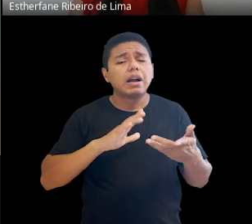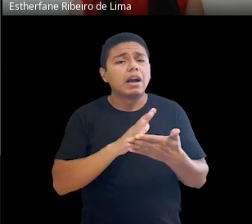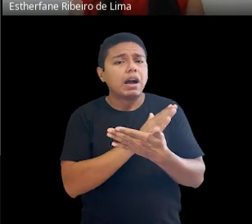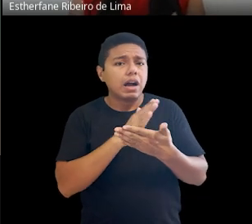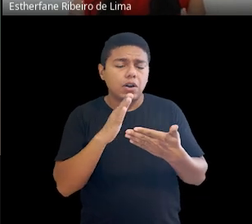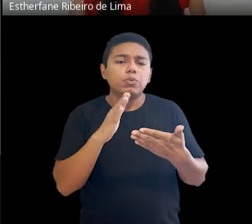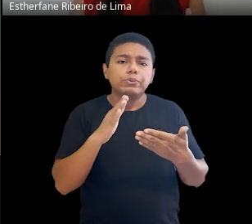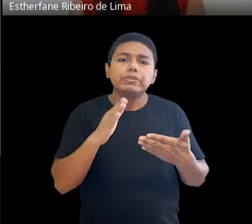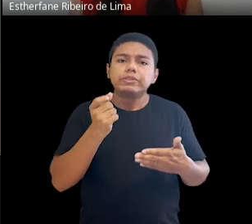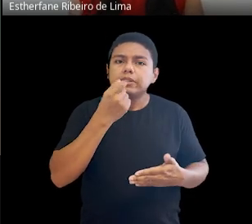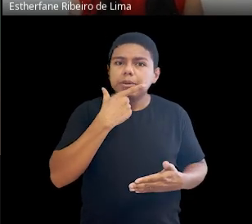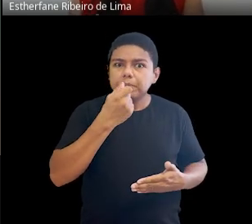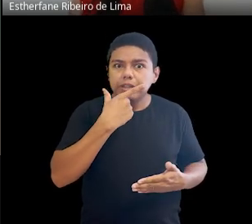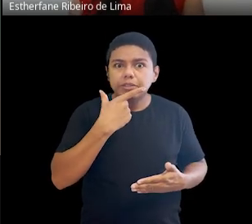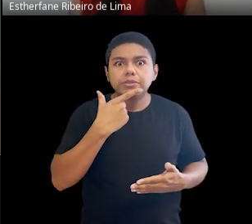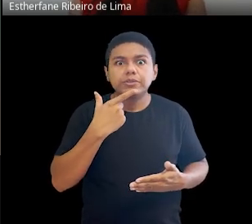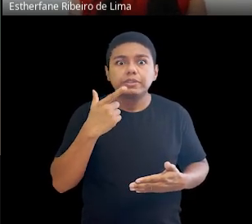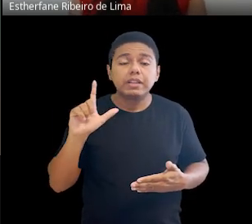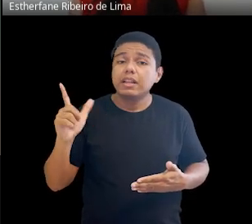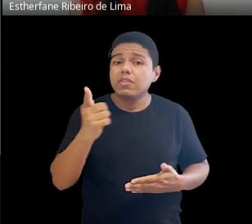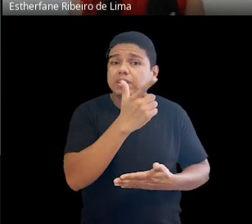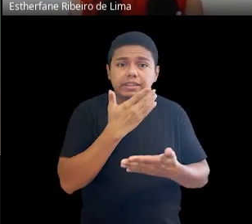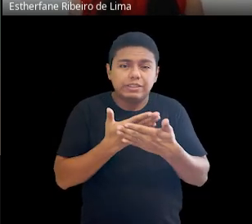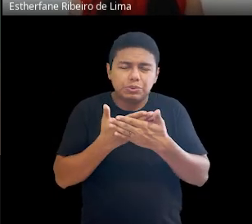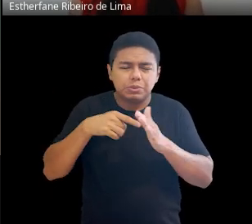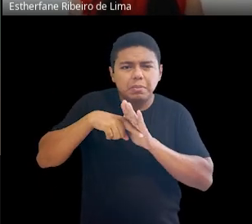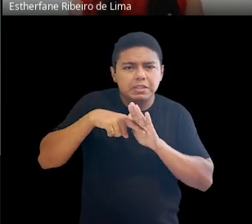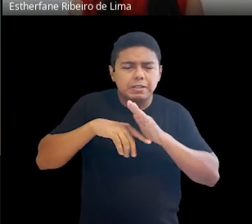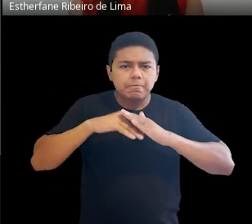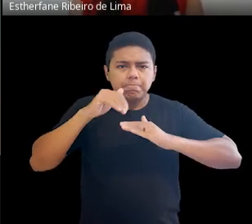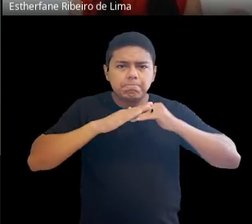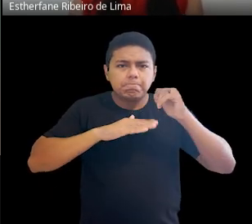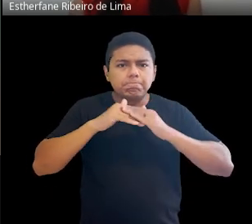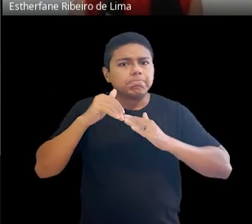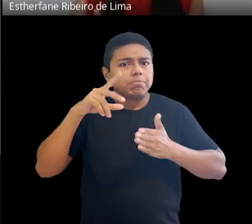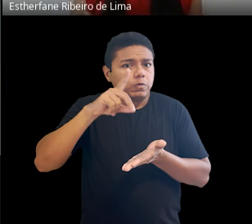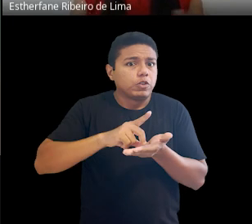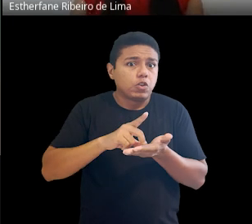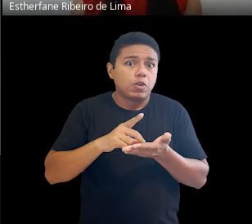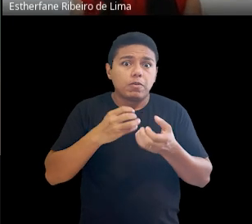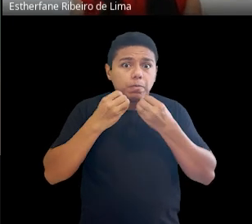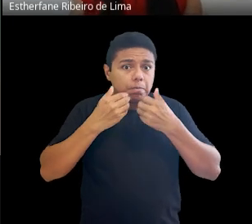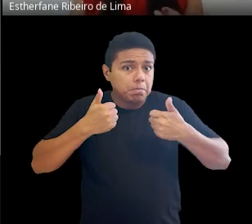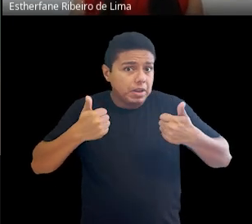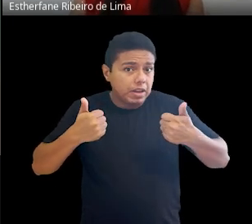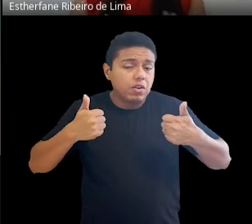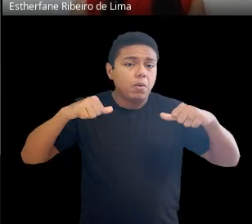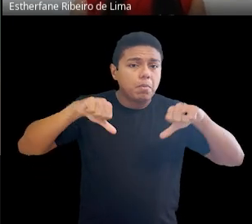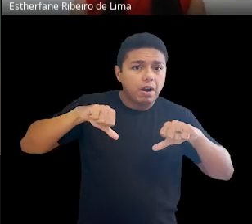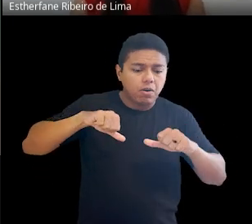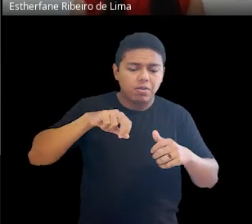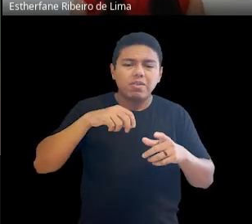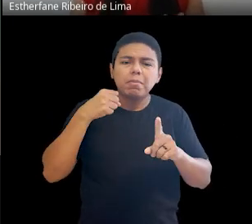elas não existem estudos tão efetivos para saber se fazem mal ao feto. Então,